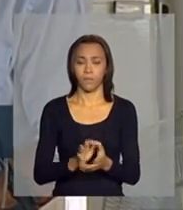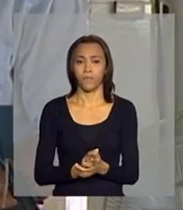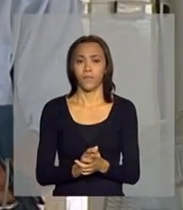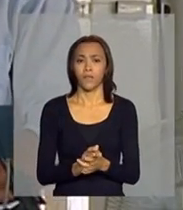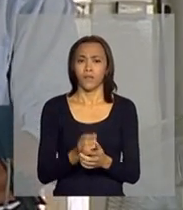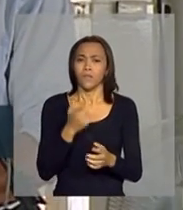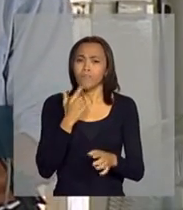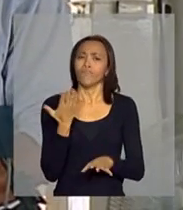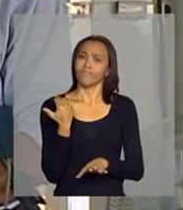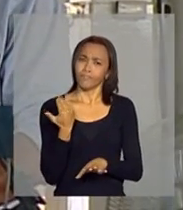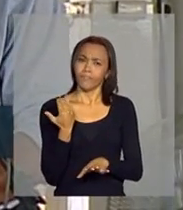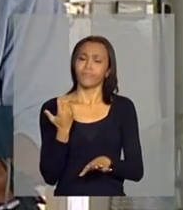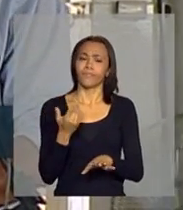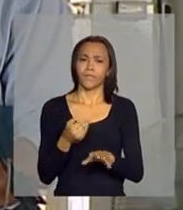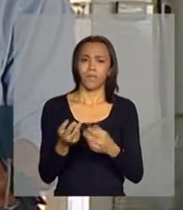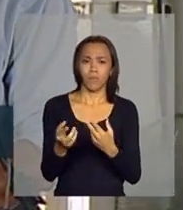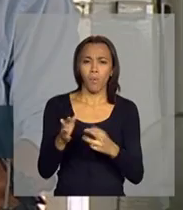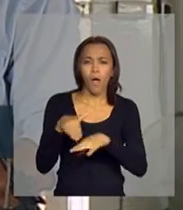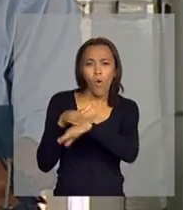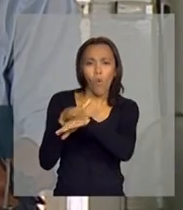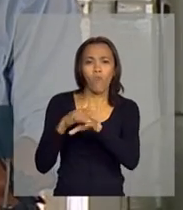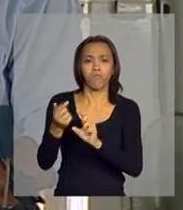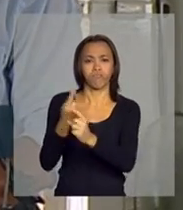Recentemente, numa negociação com o governo federal,